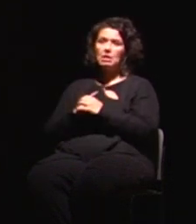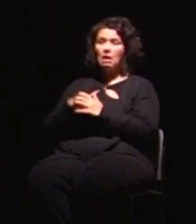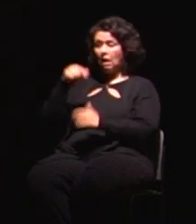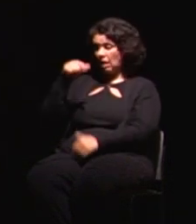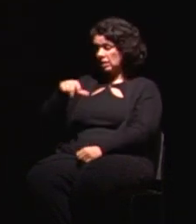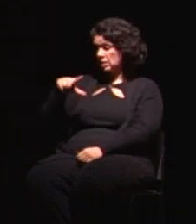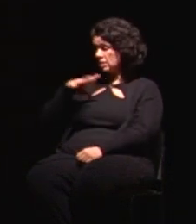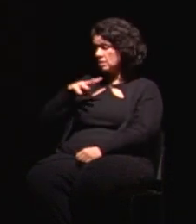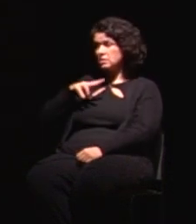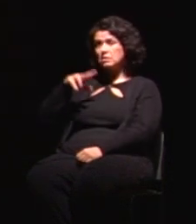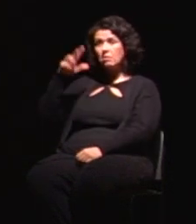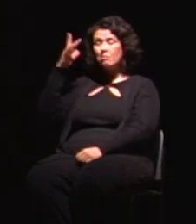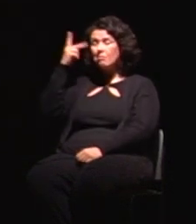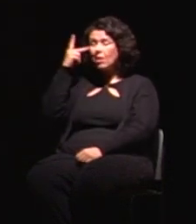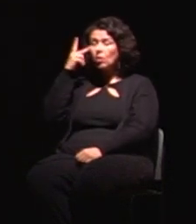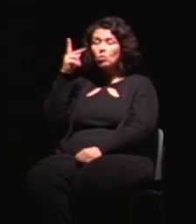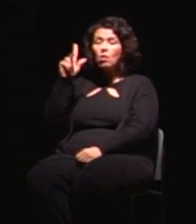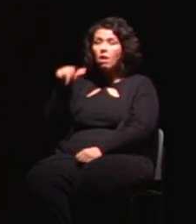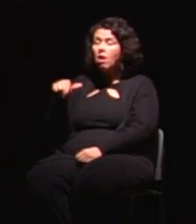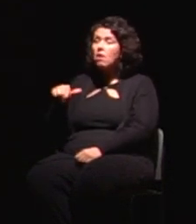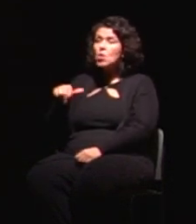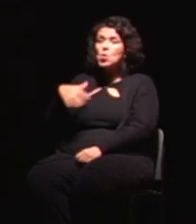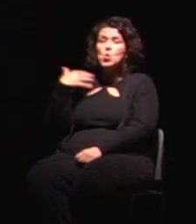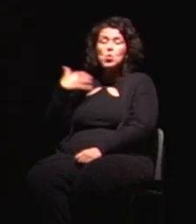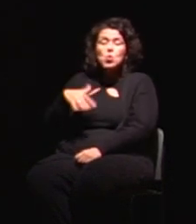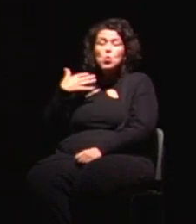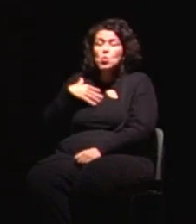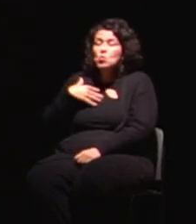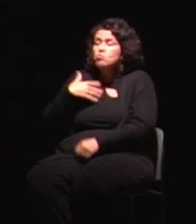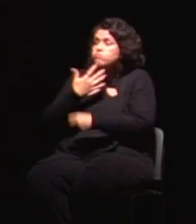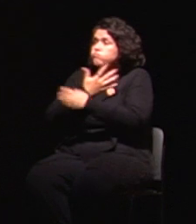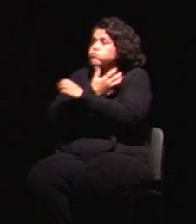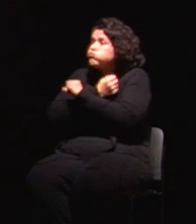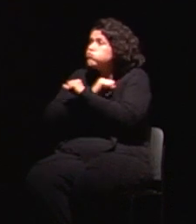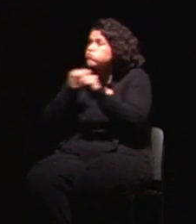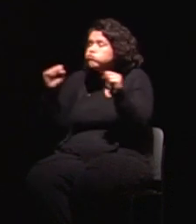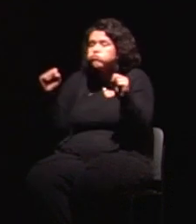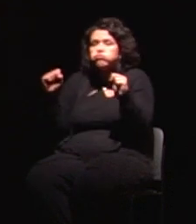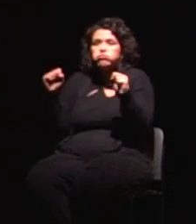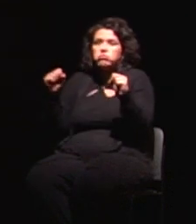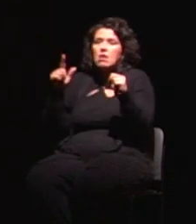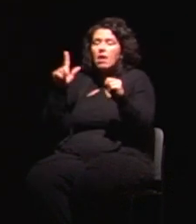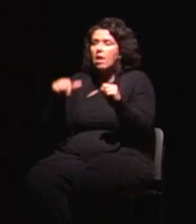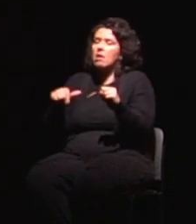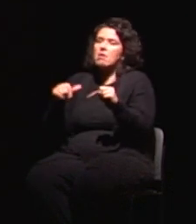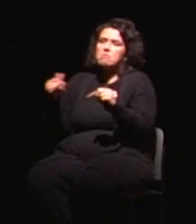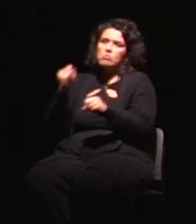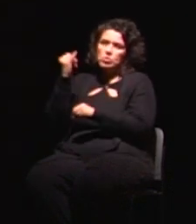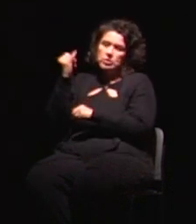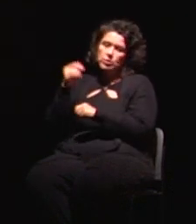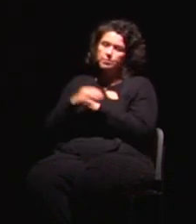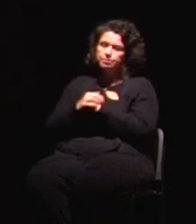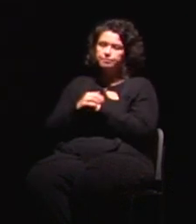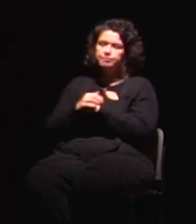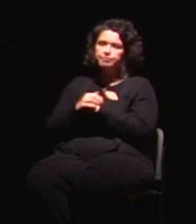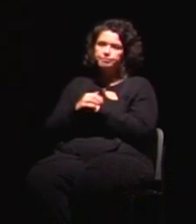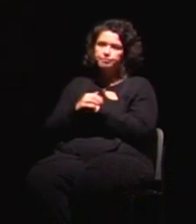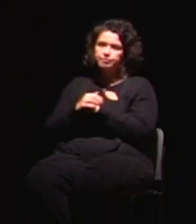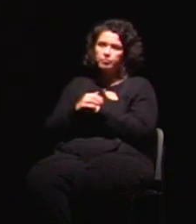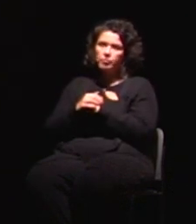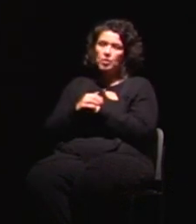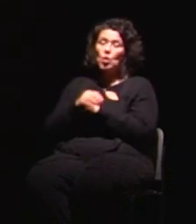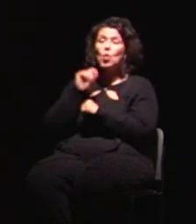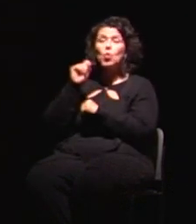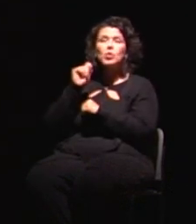cidade nesse momento, que um dos problemas que eu acho mais grave é a questão